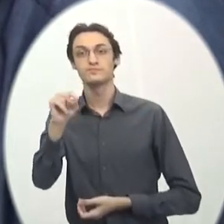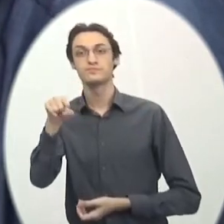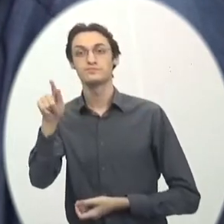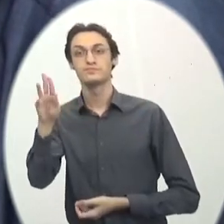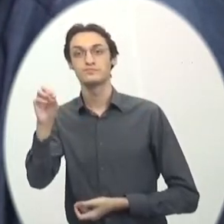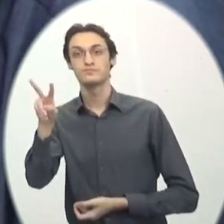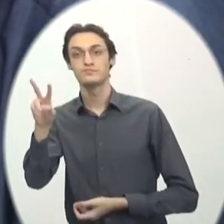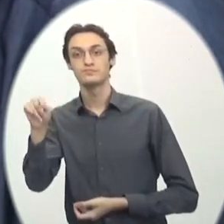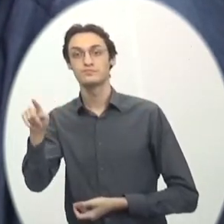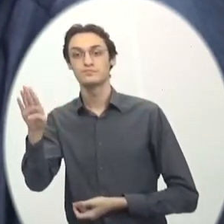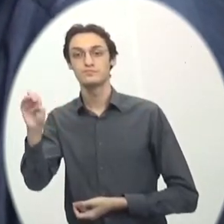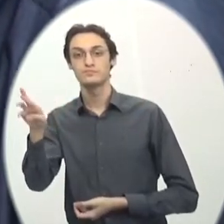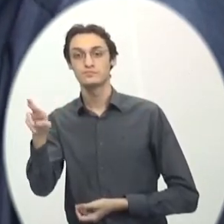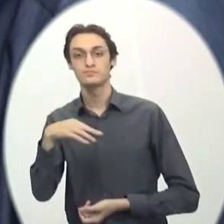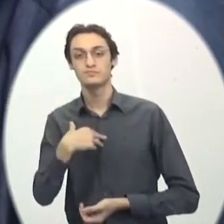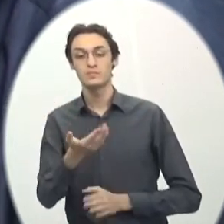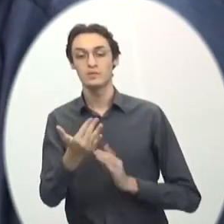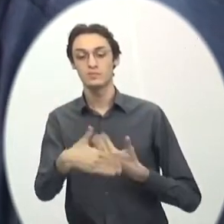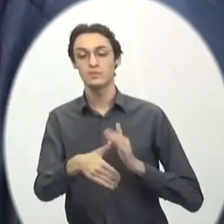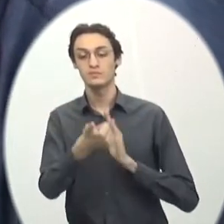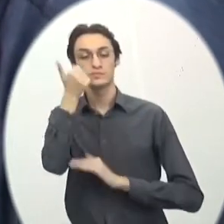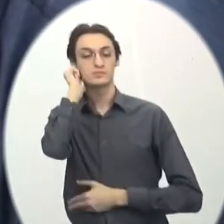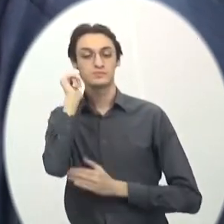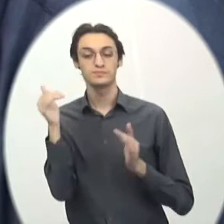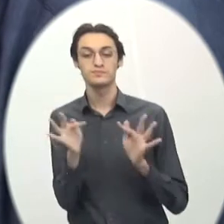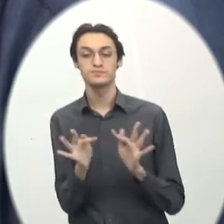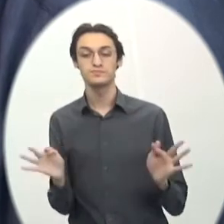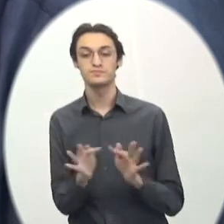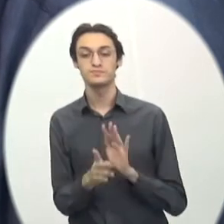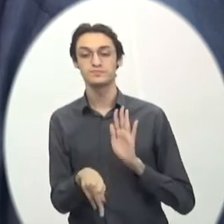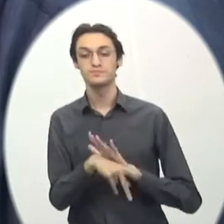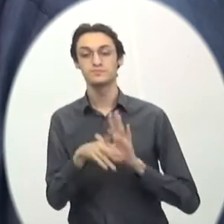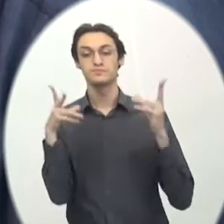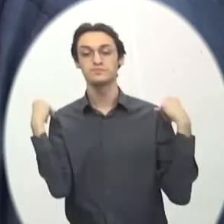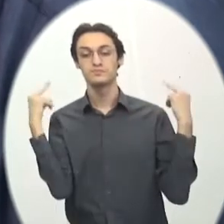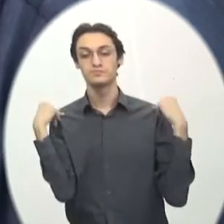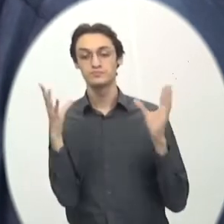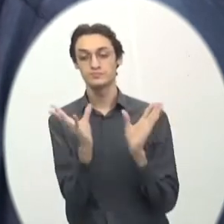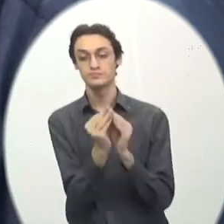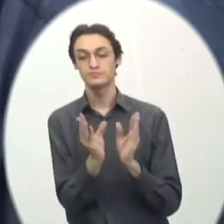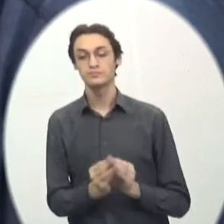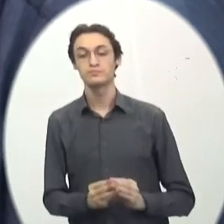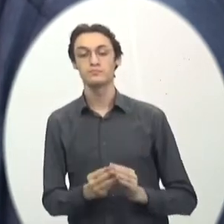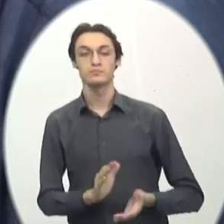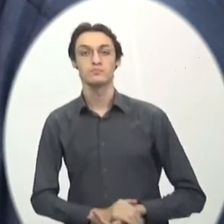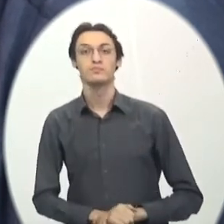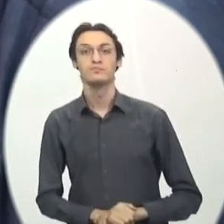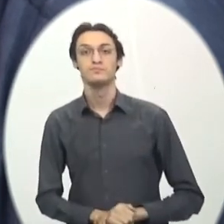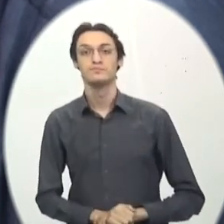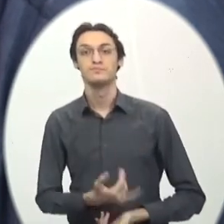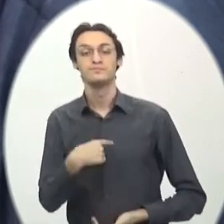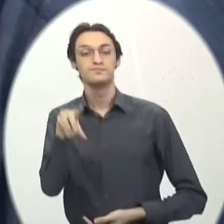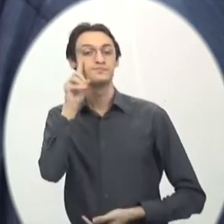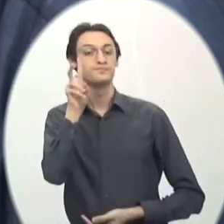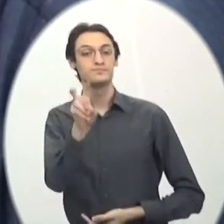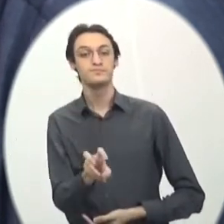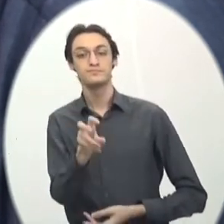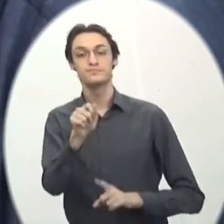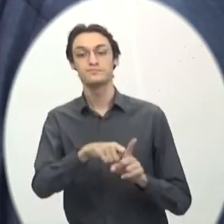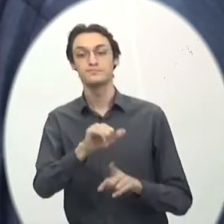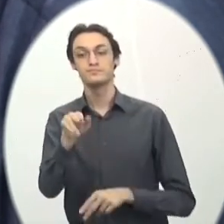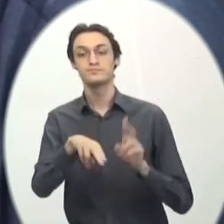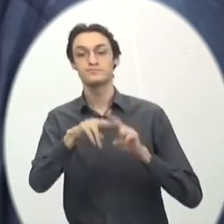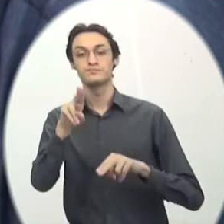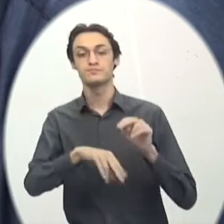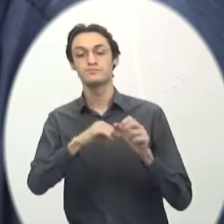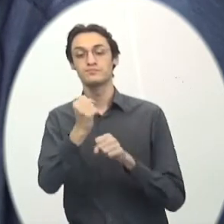www.criciuma.sc.gov.br, processo seletivo simplificado, motorista, conteúdo. Desta forma, na data de 5 de 6